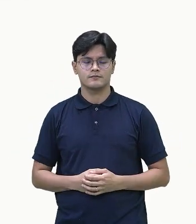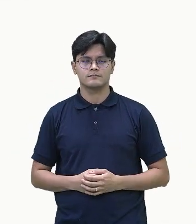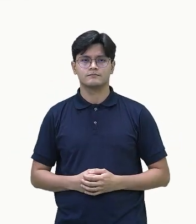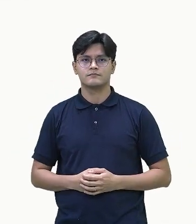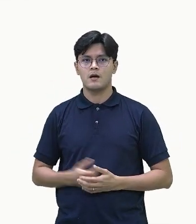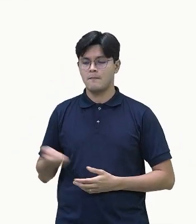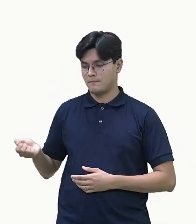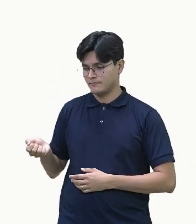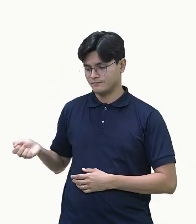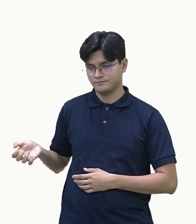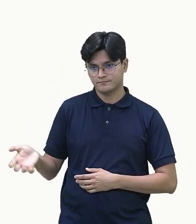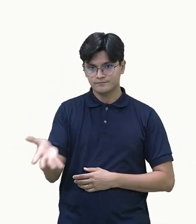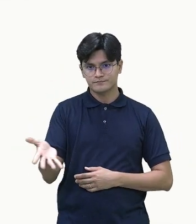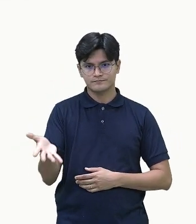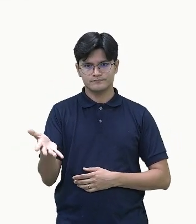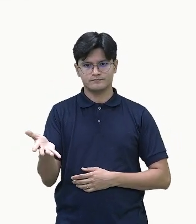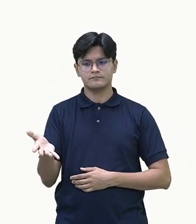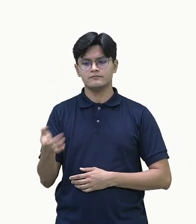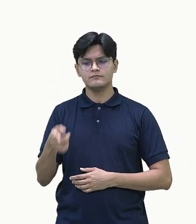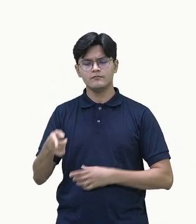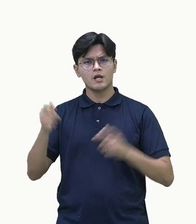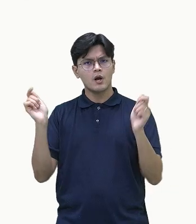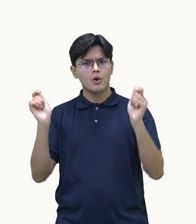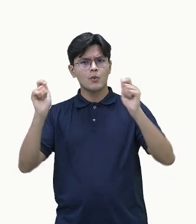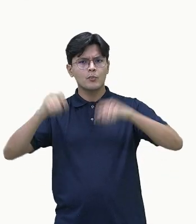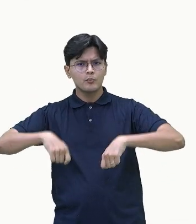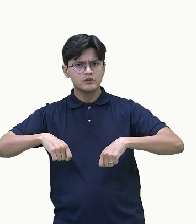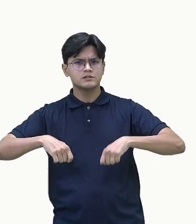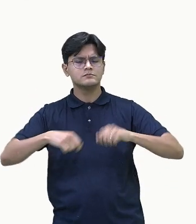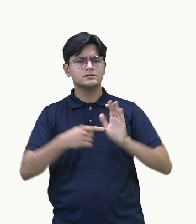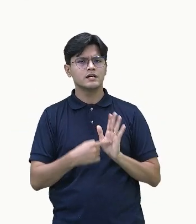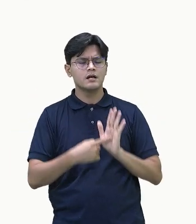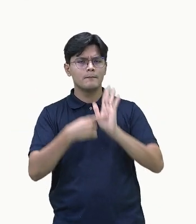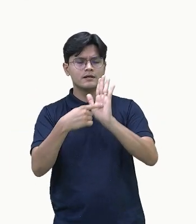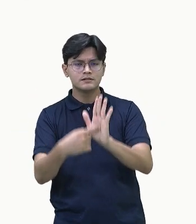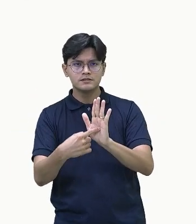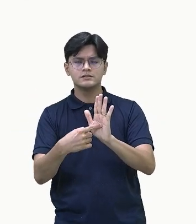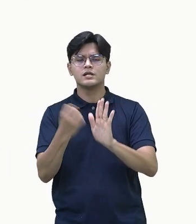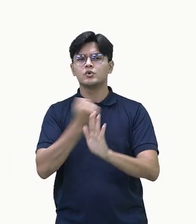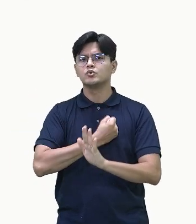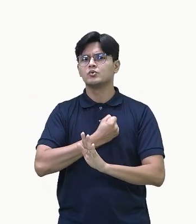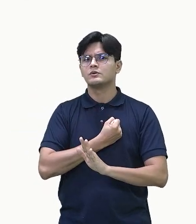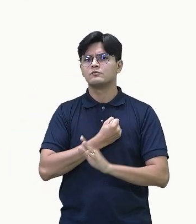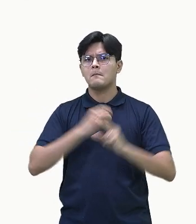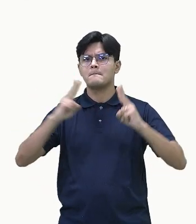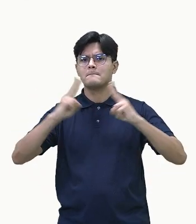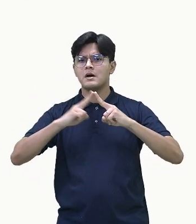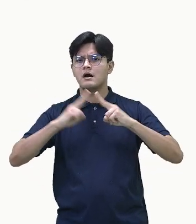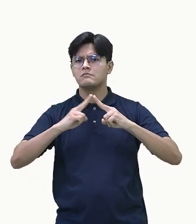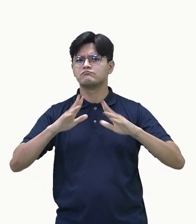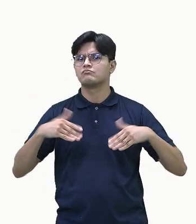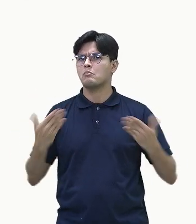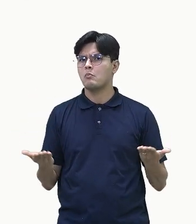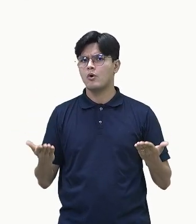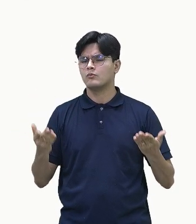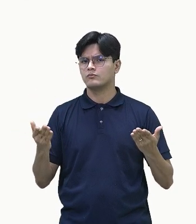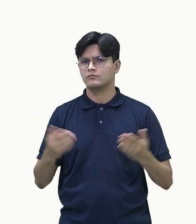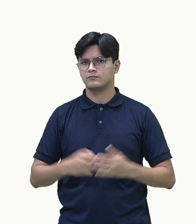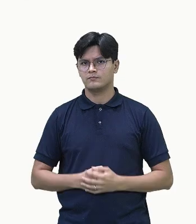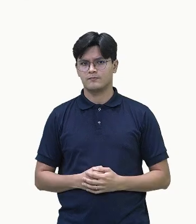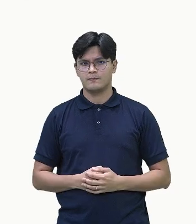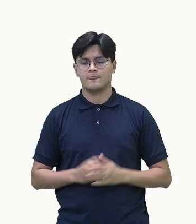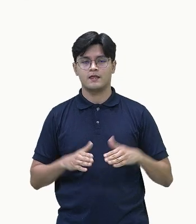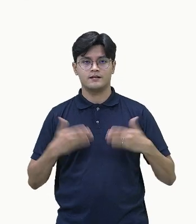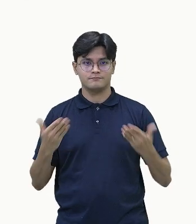esse dado, qual é a probabilidade de aparecer um número par? E aí